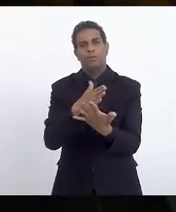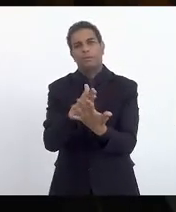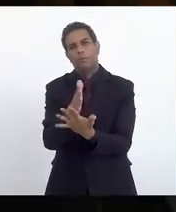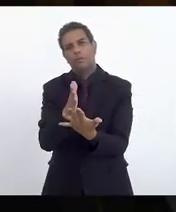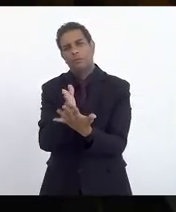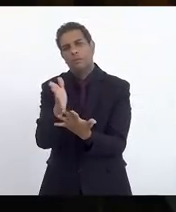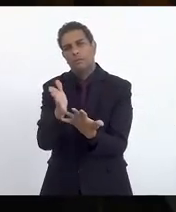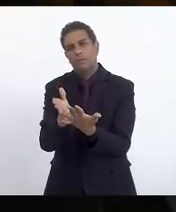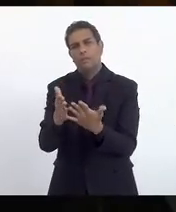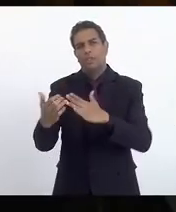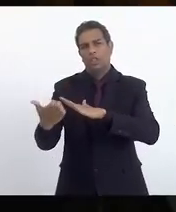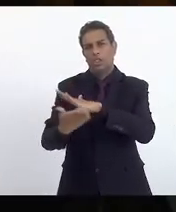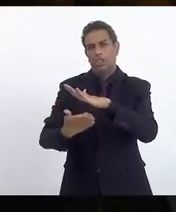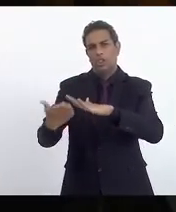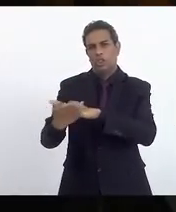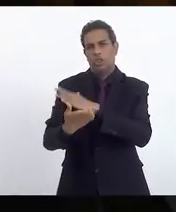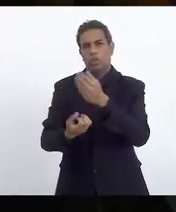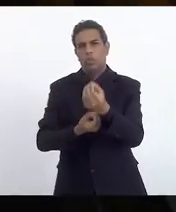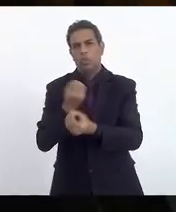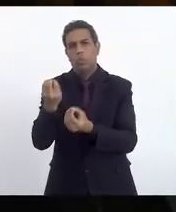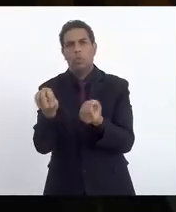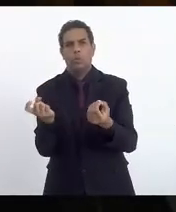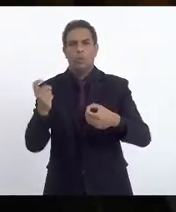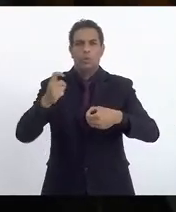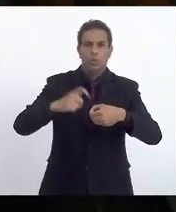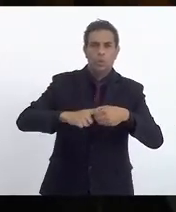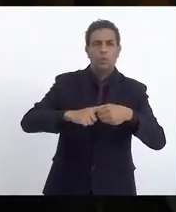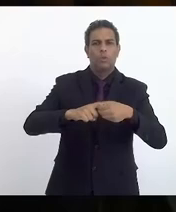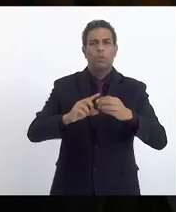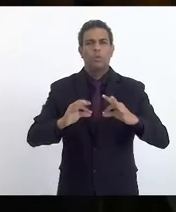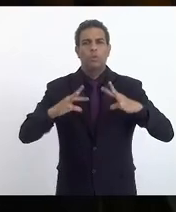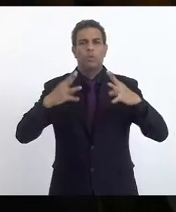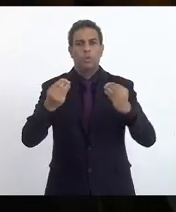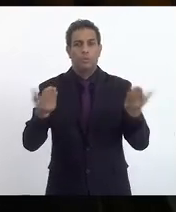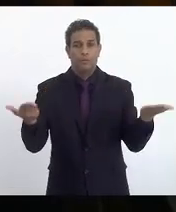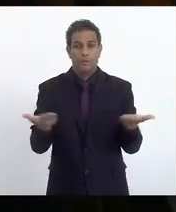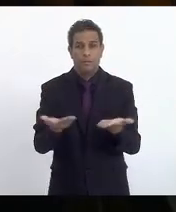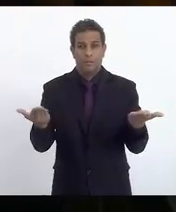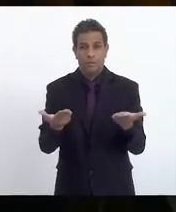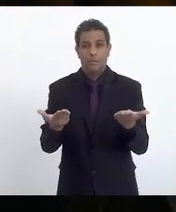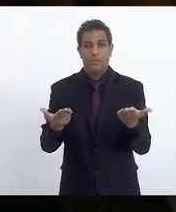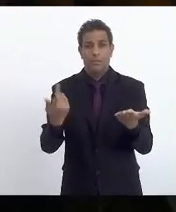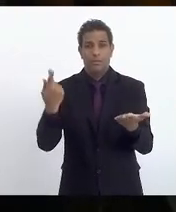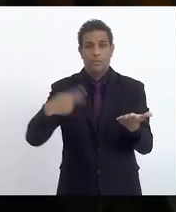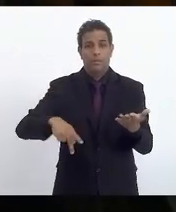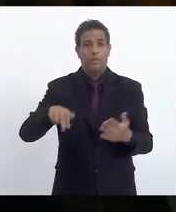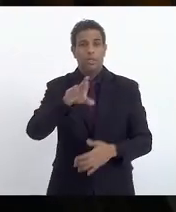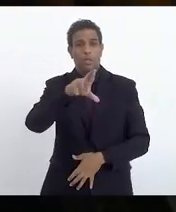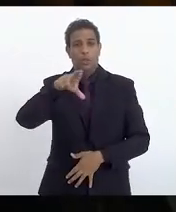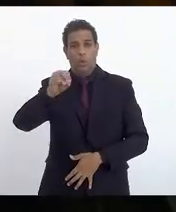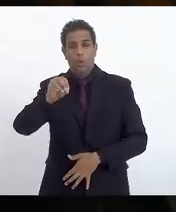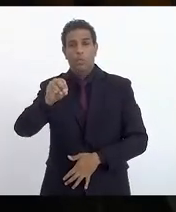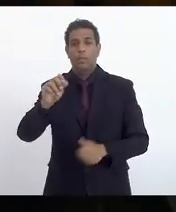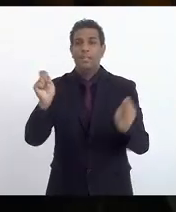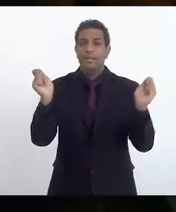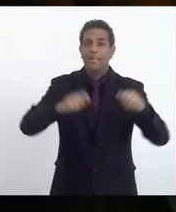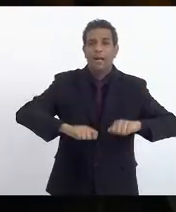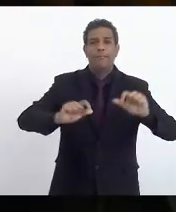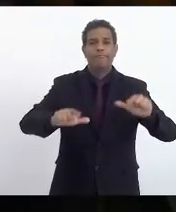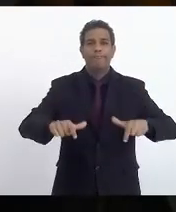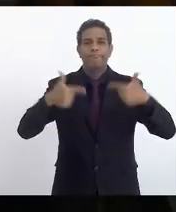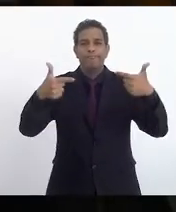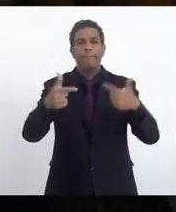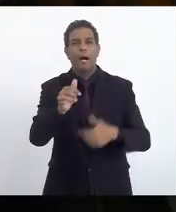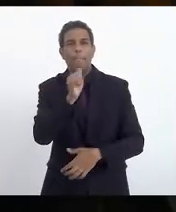antes gestores com responsabilidade sobre o transporte público o transporte de barcos aqui no Rio de Janeiro foi profundamente